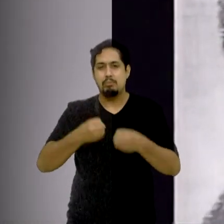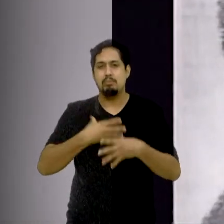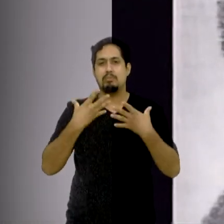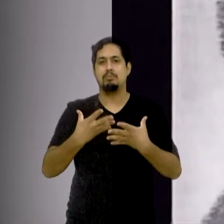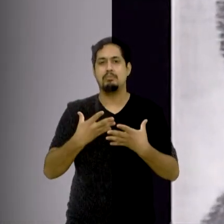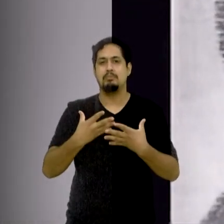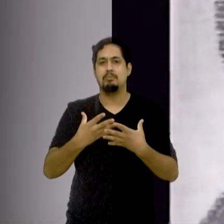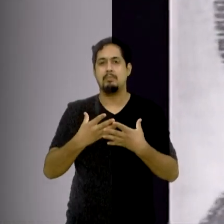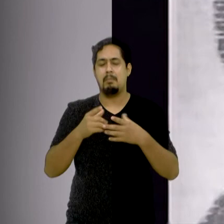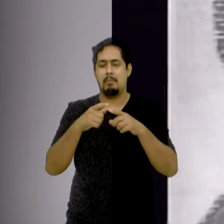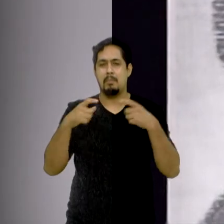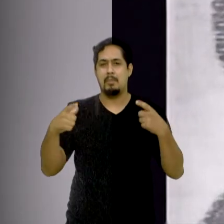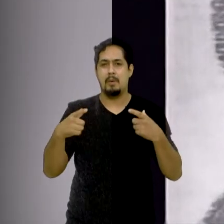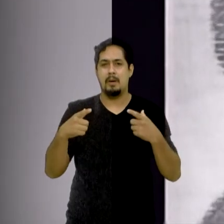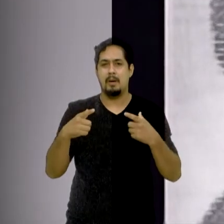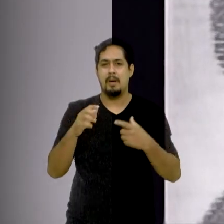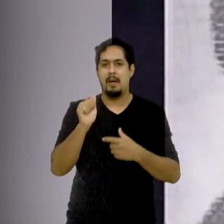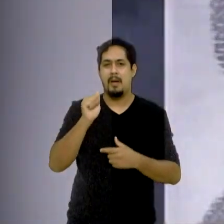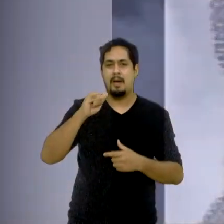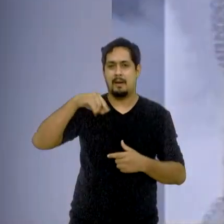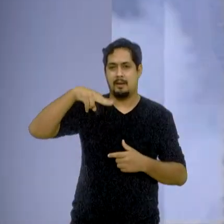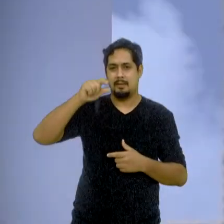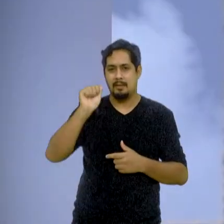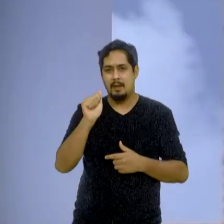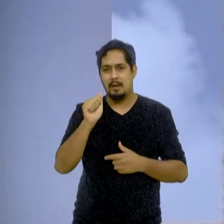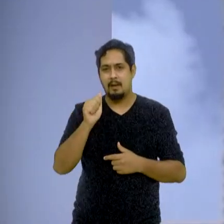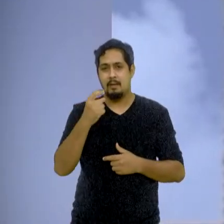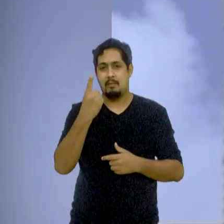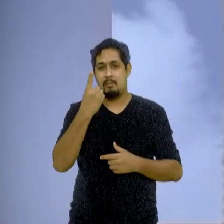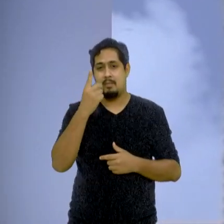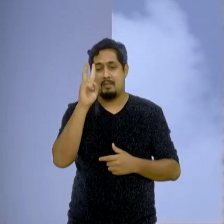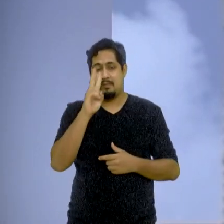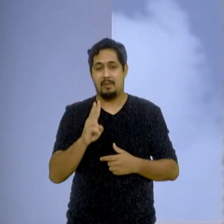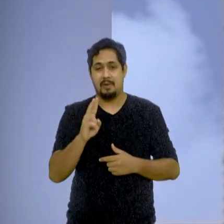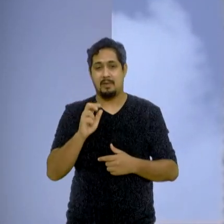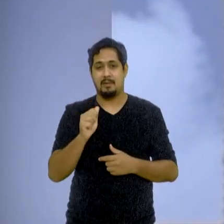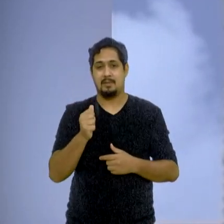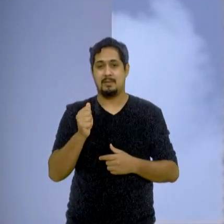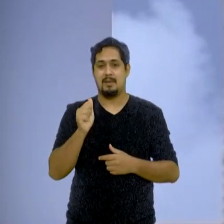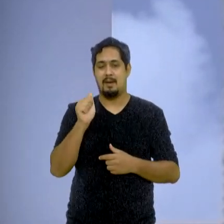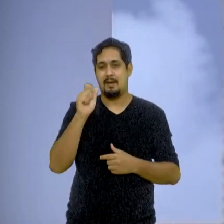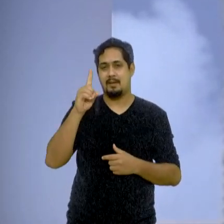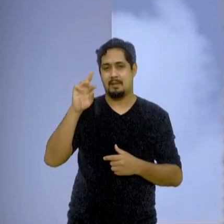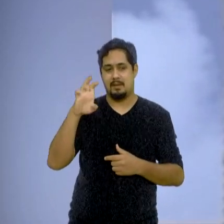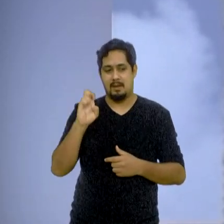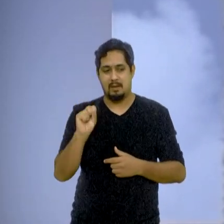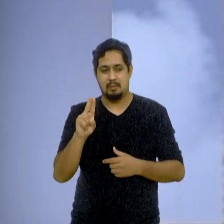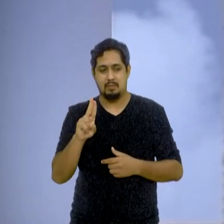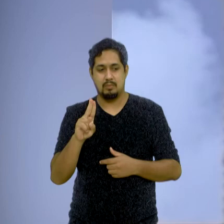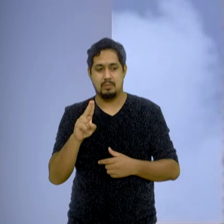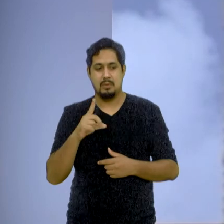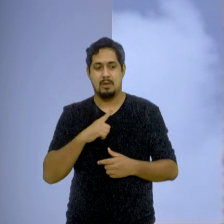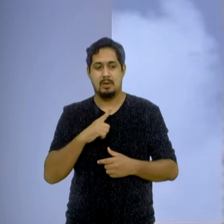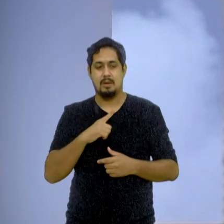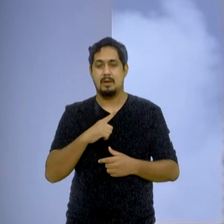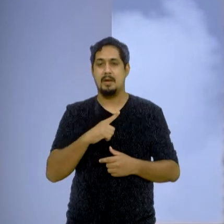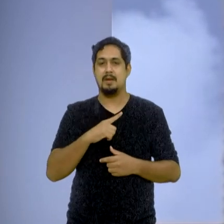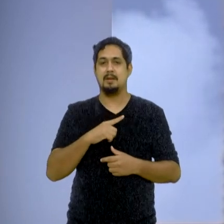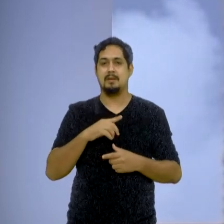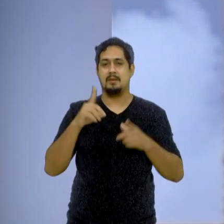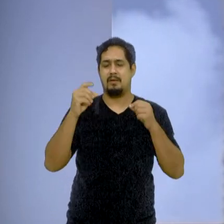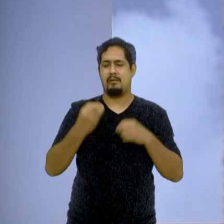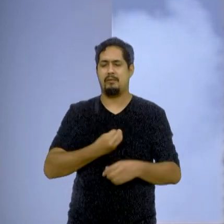Uma Vez, Adeus. Louco, aflito a saciar-me, da gravar minha ferida, tomou-me tédio da